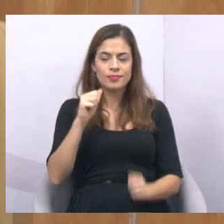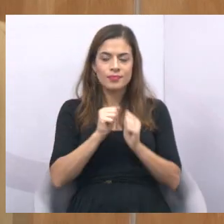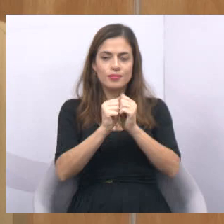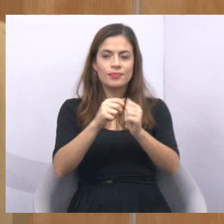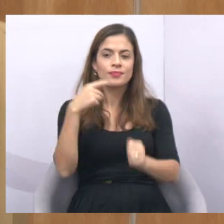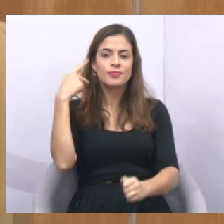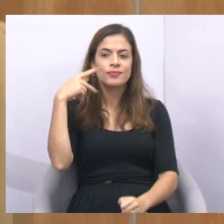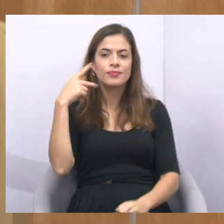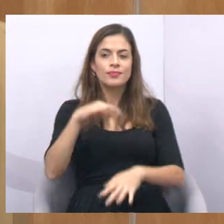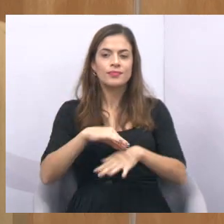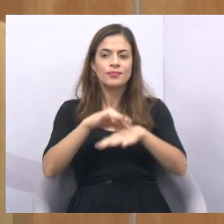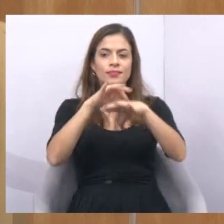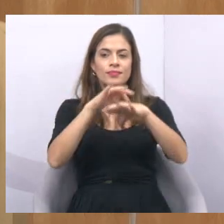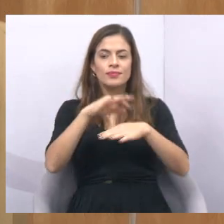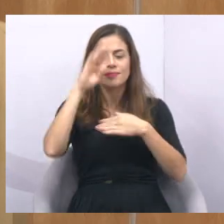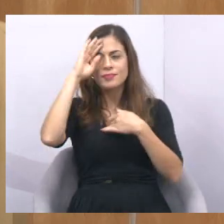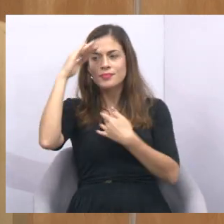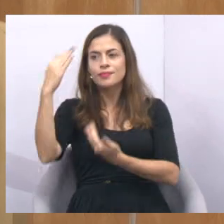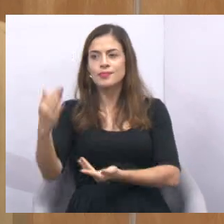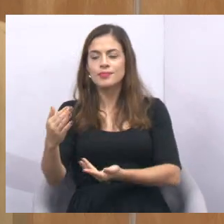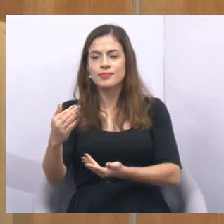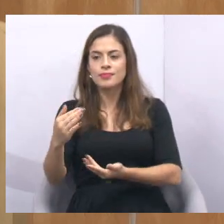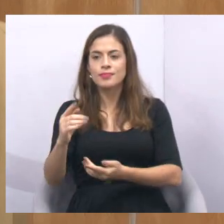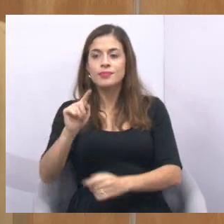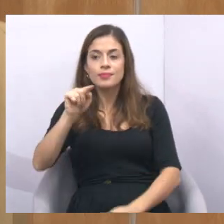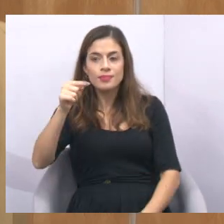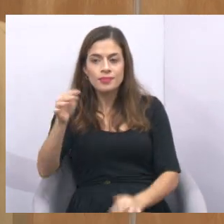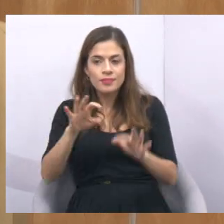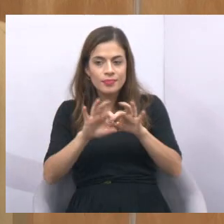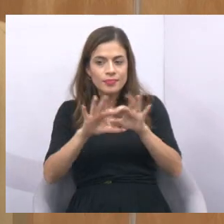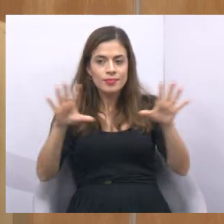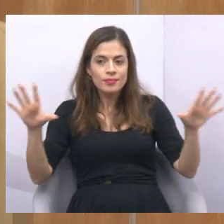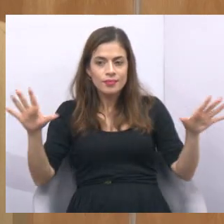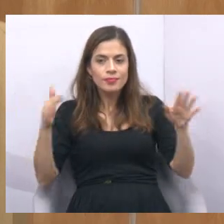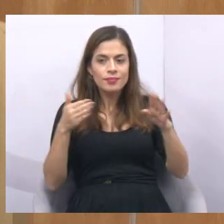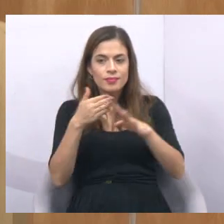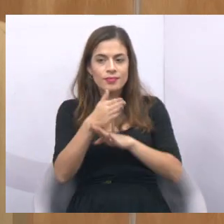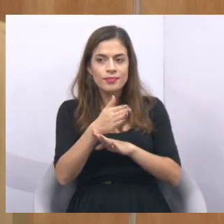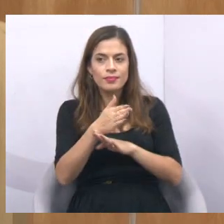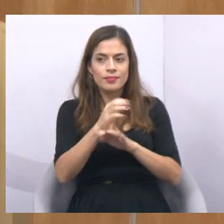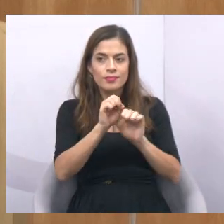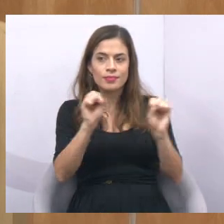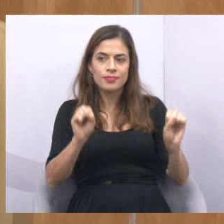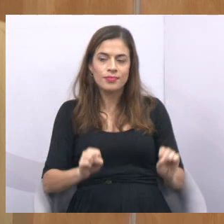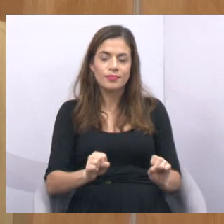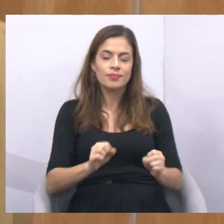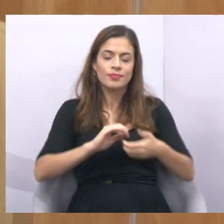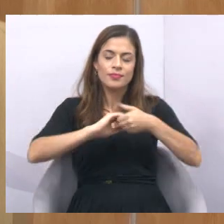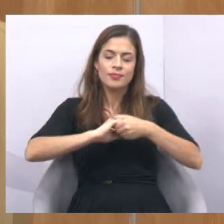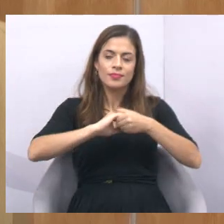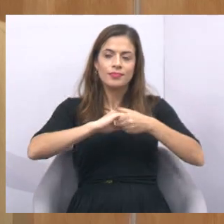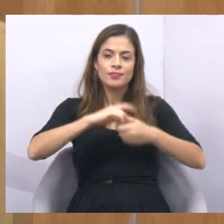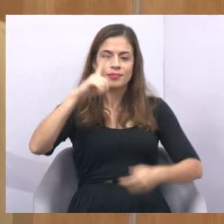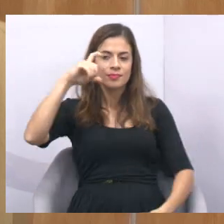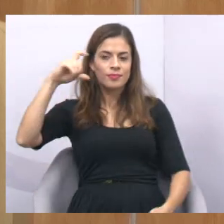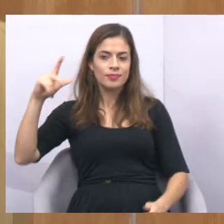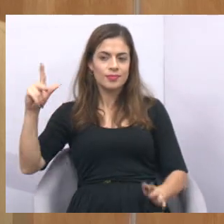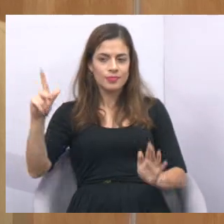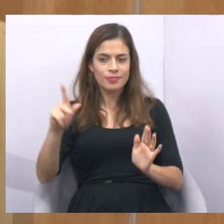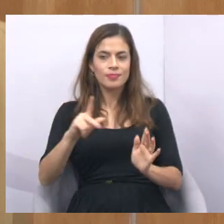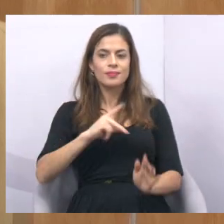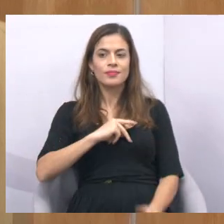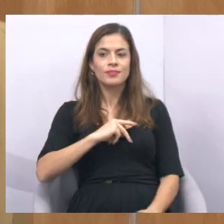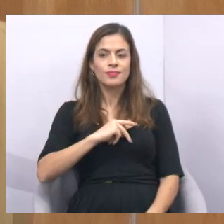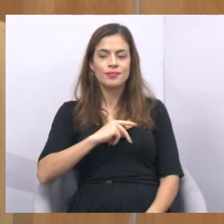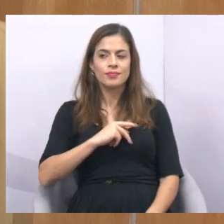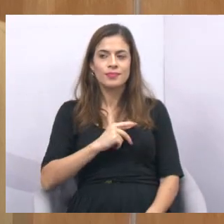vereadores, autoridades e o homenageado. Em seguida, será liberada a entrada do público para cumprimentos e fotos particulares. Com a